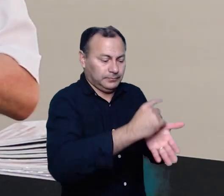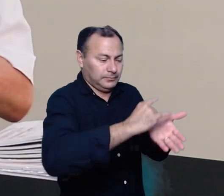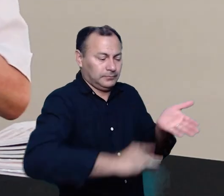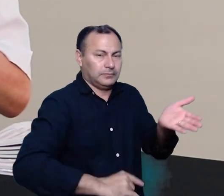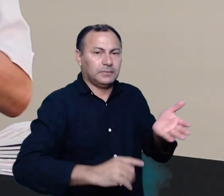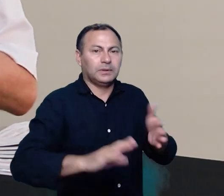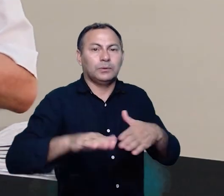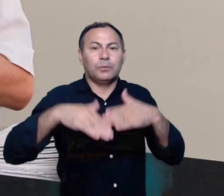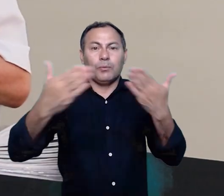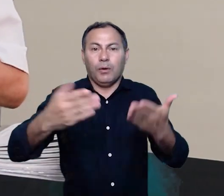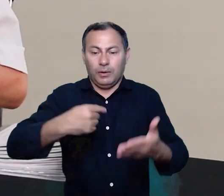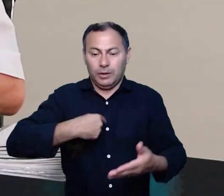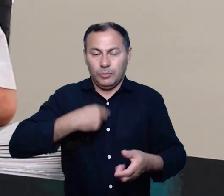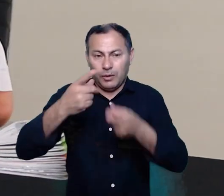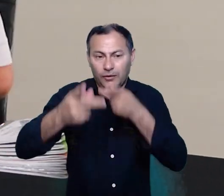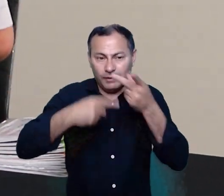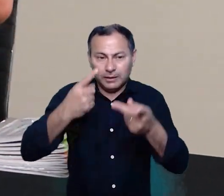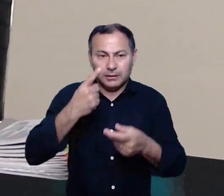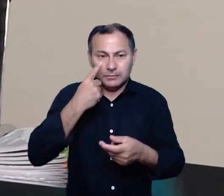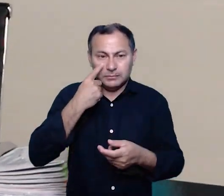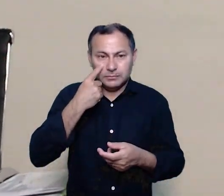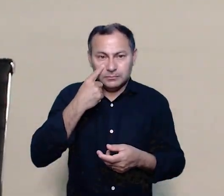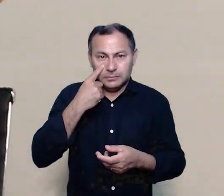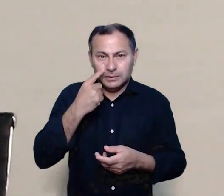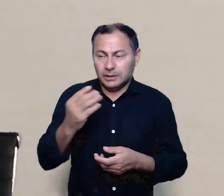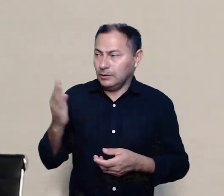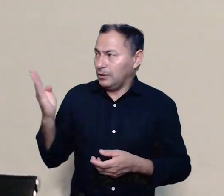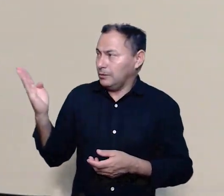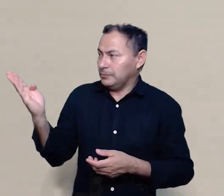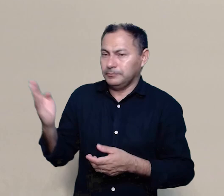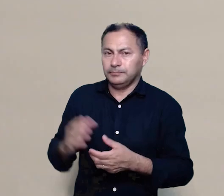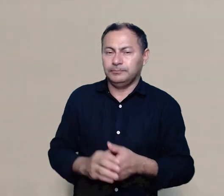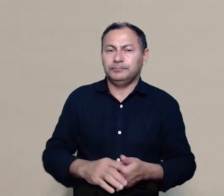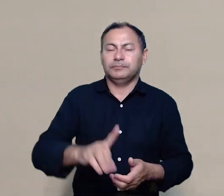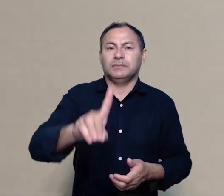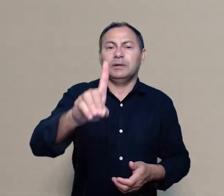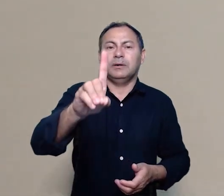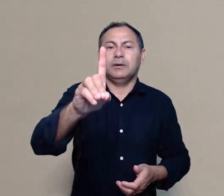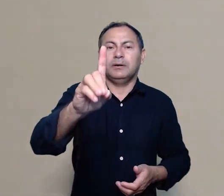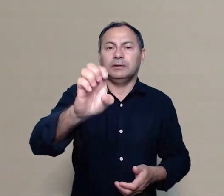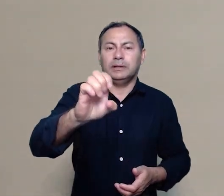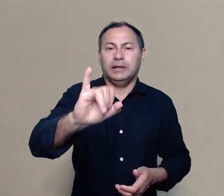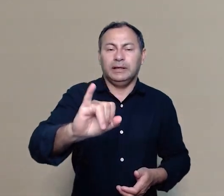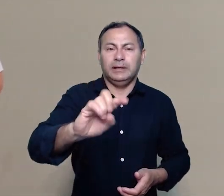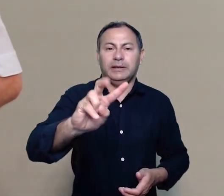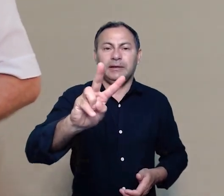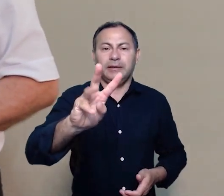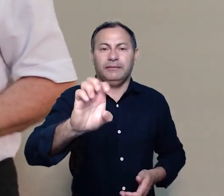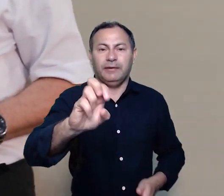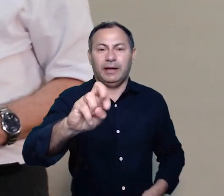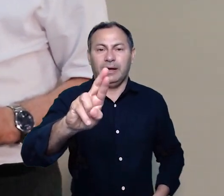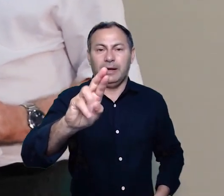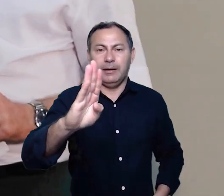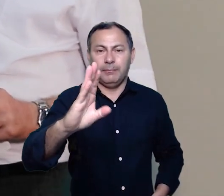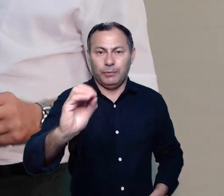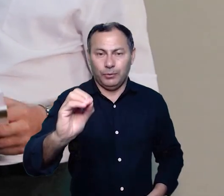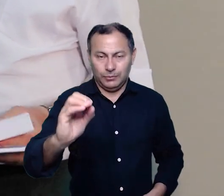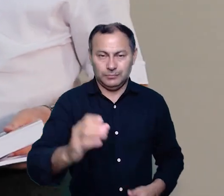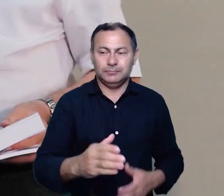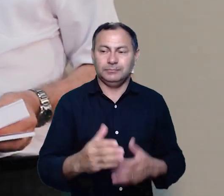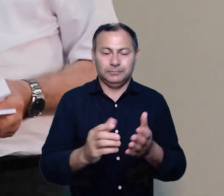o documento do qual eu vou falar está aqui. Dei Verbum.